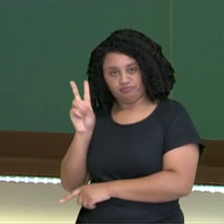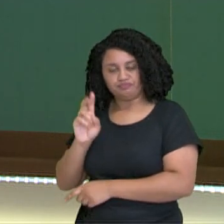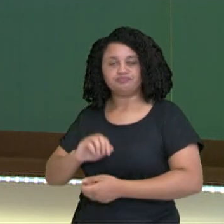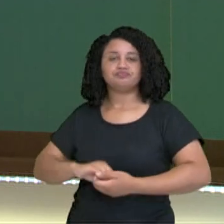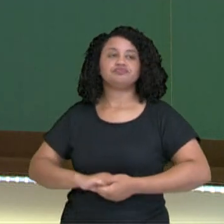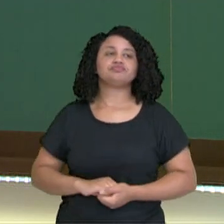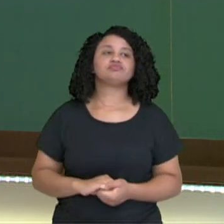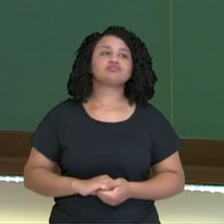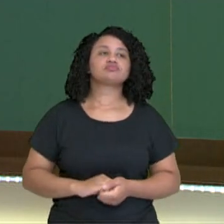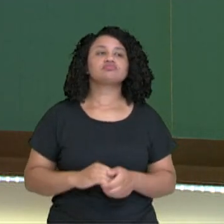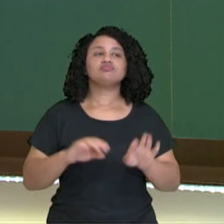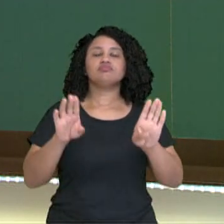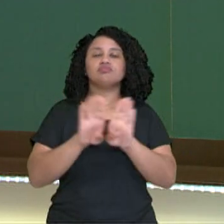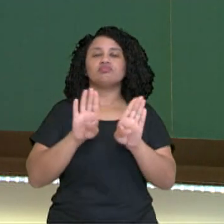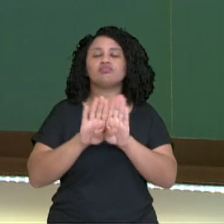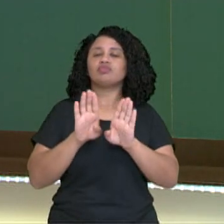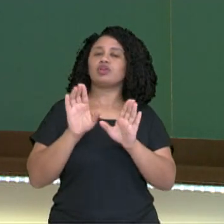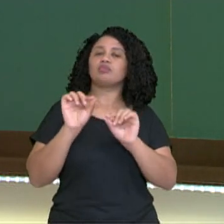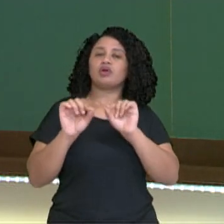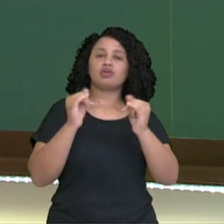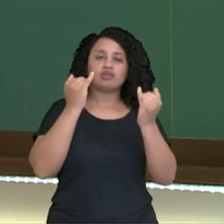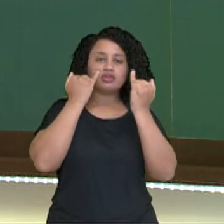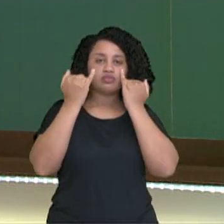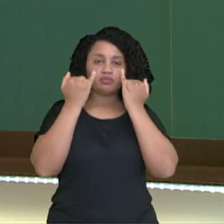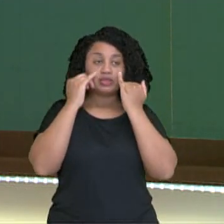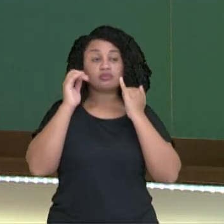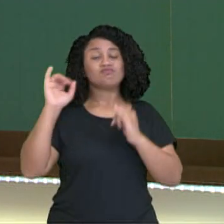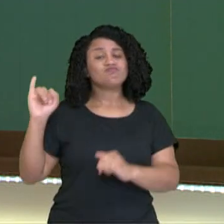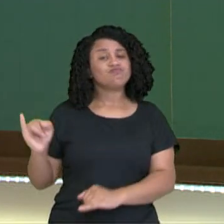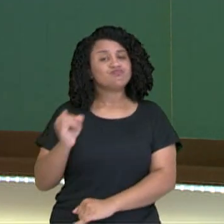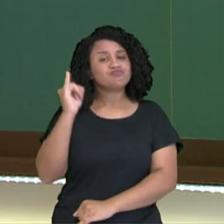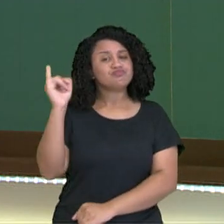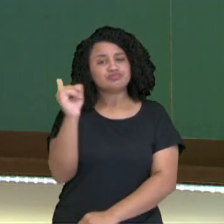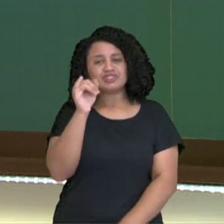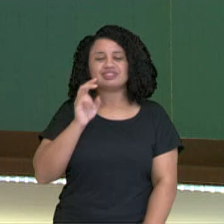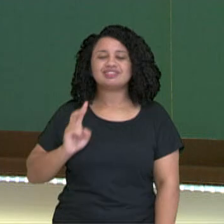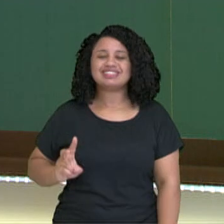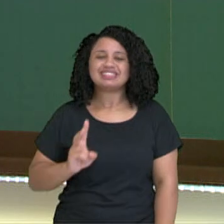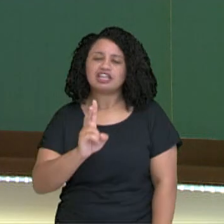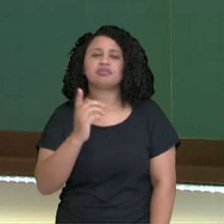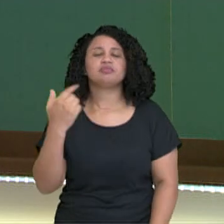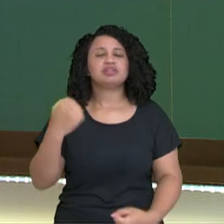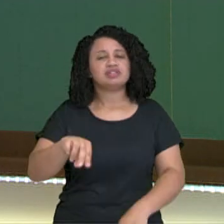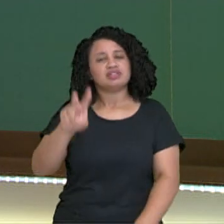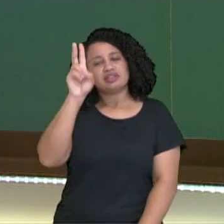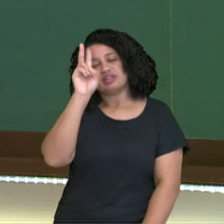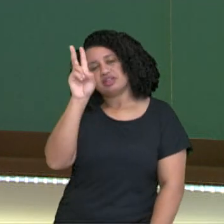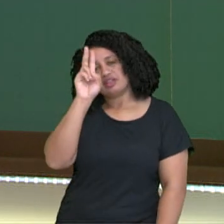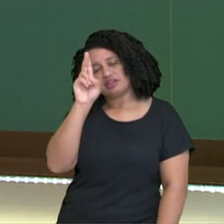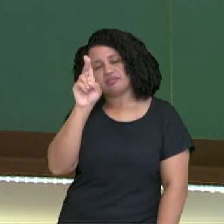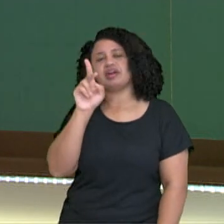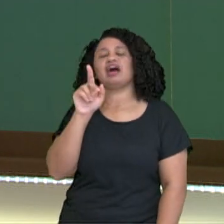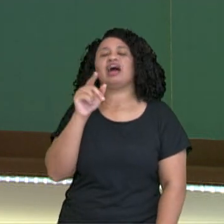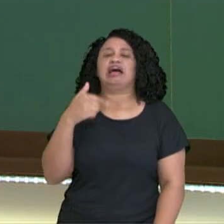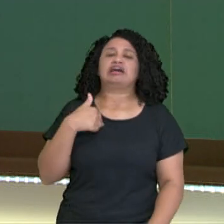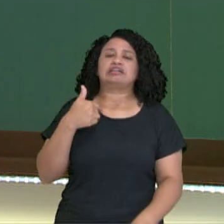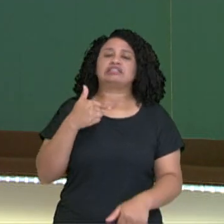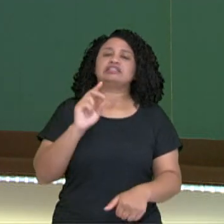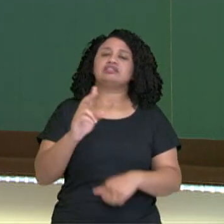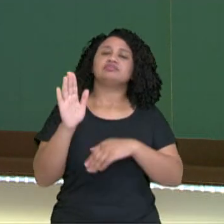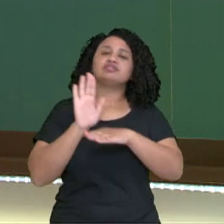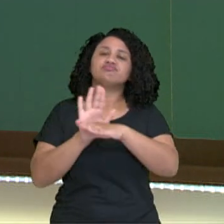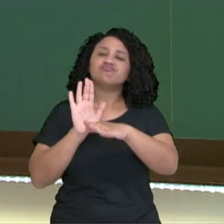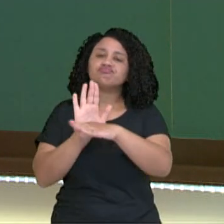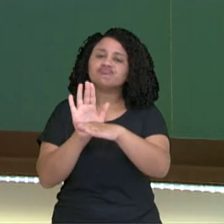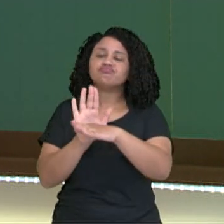coisa, guarde essa relação aqui para a sua vida. Vai te salvar de muitos perrengues